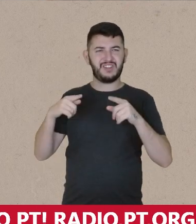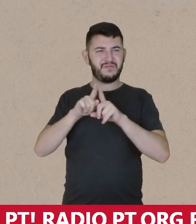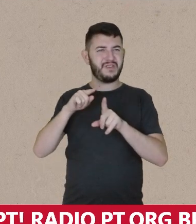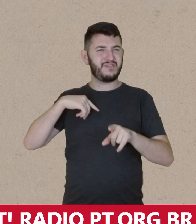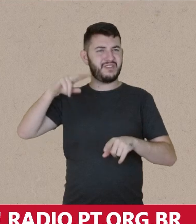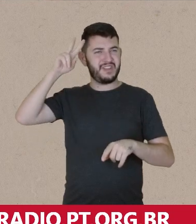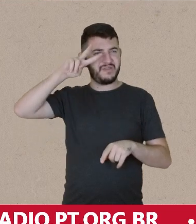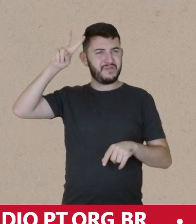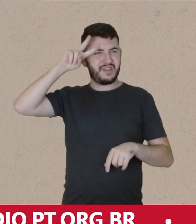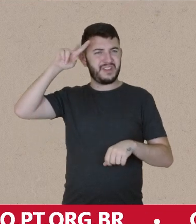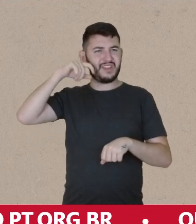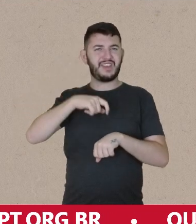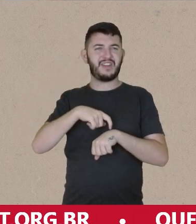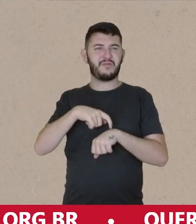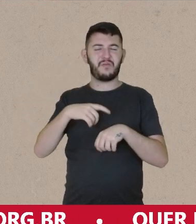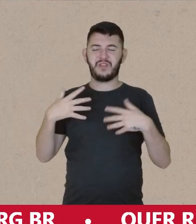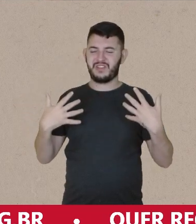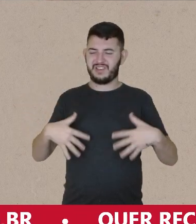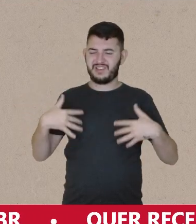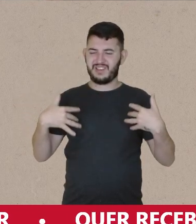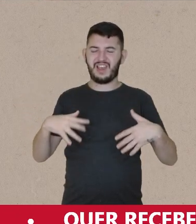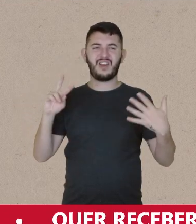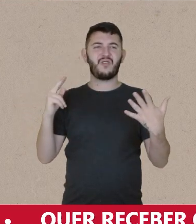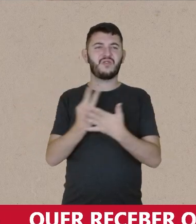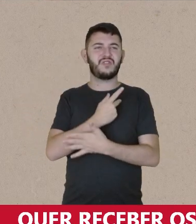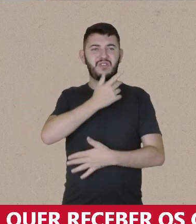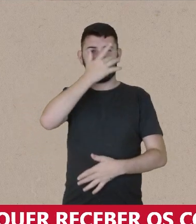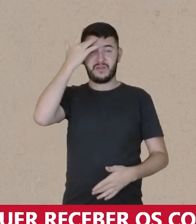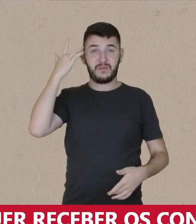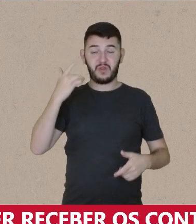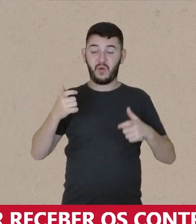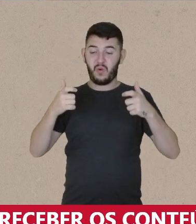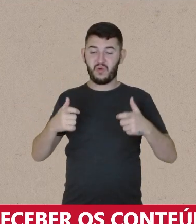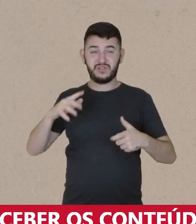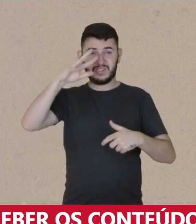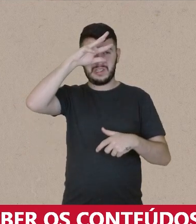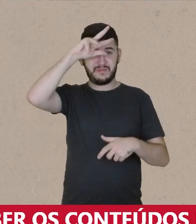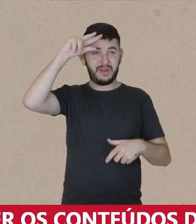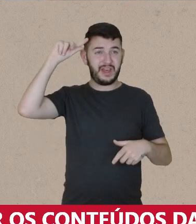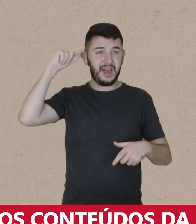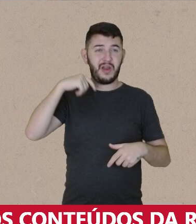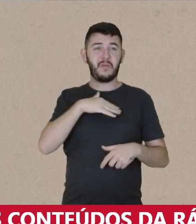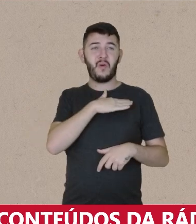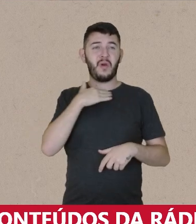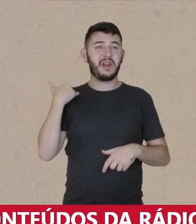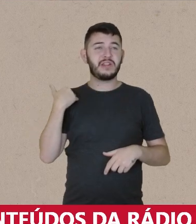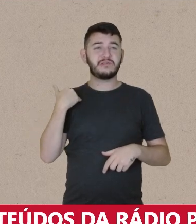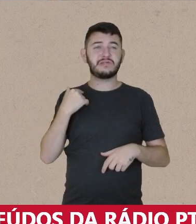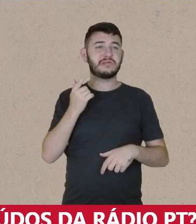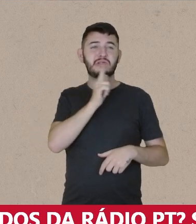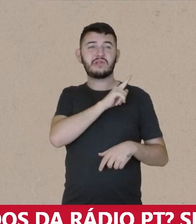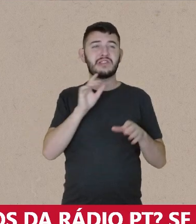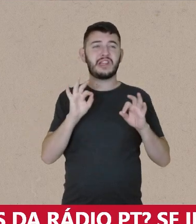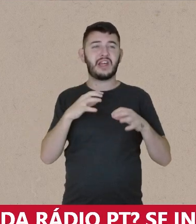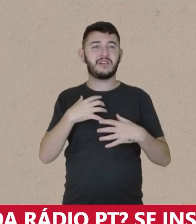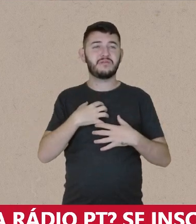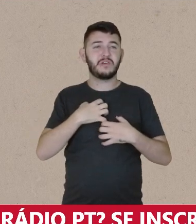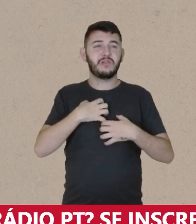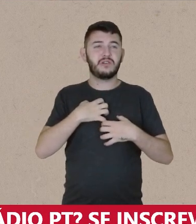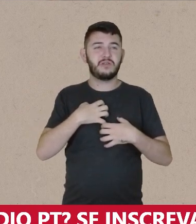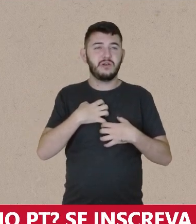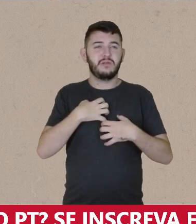macabro, quando as pessoas em Manaus morreram por falta de oxigênio, por problemas de gestão. Mas,